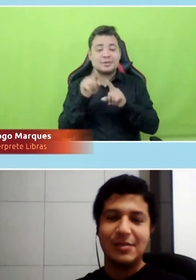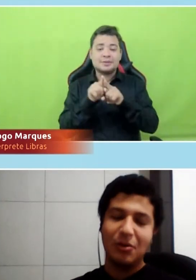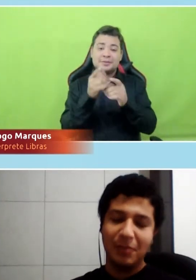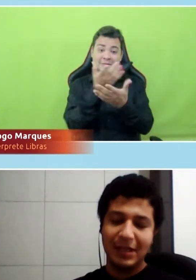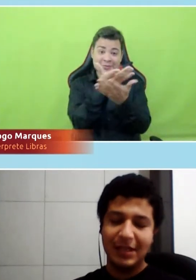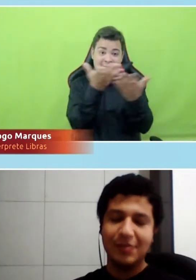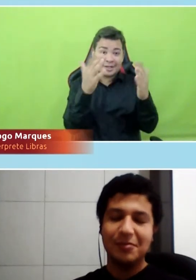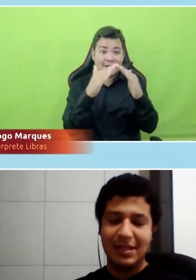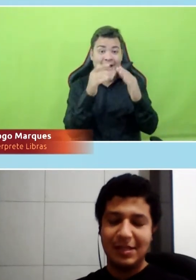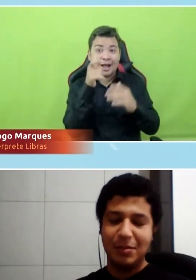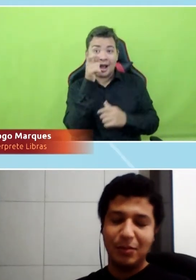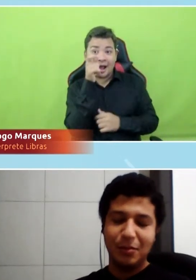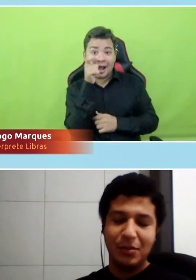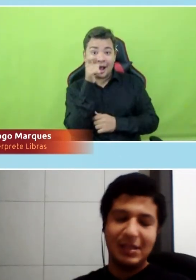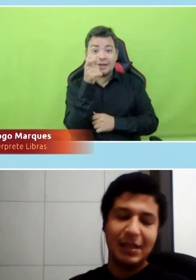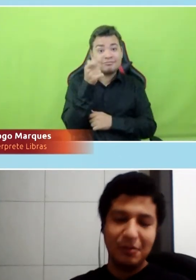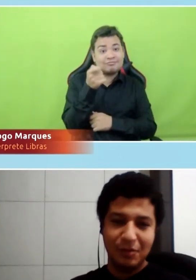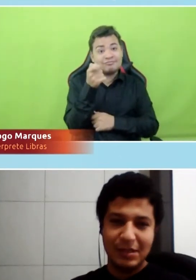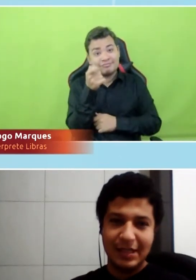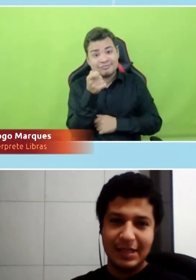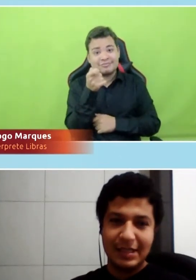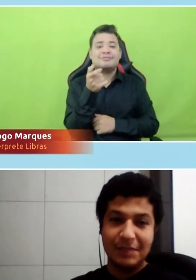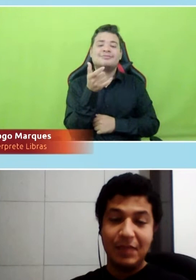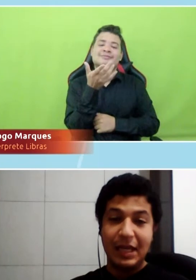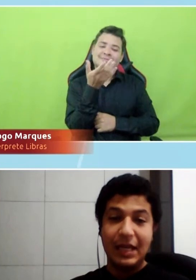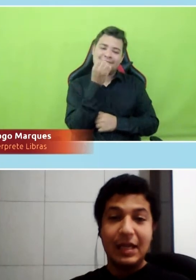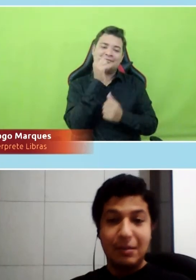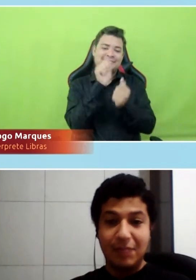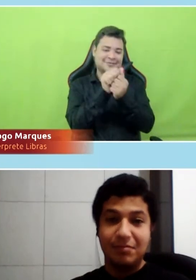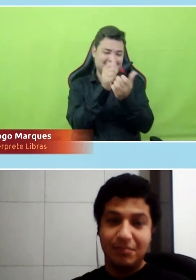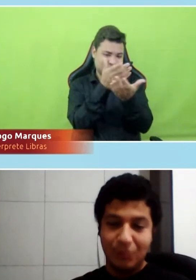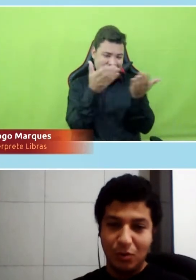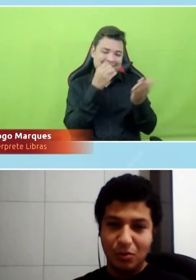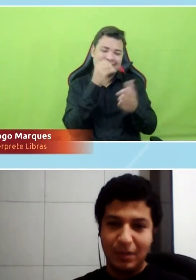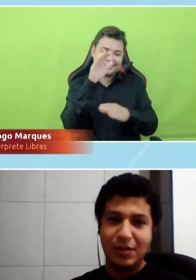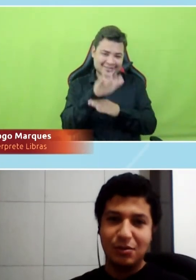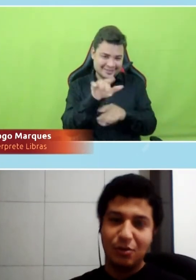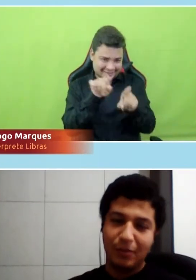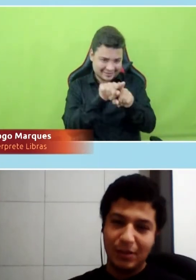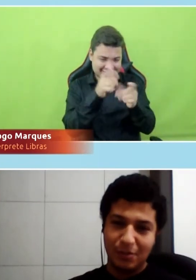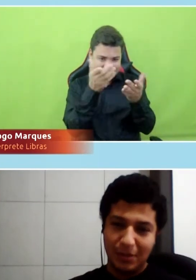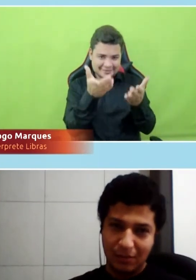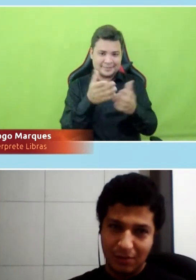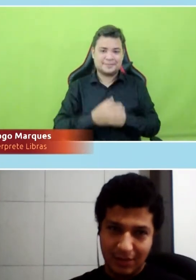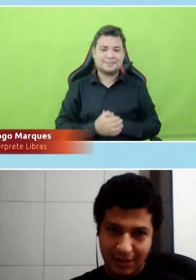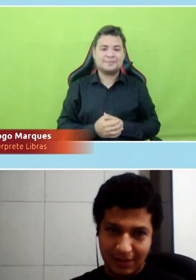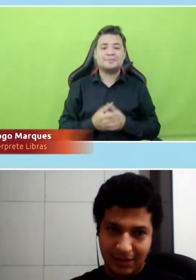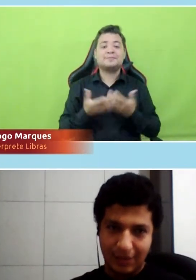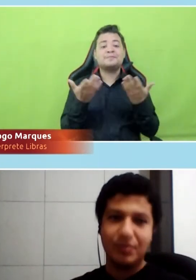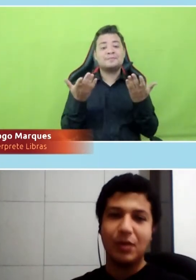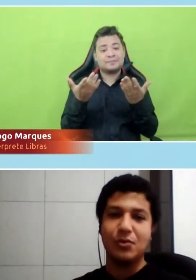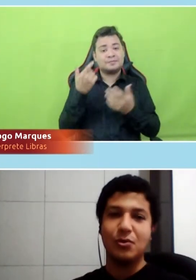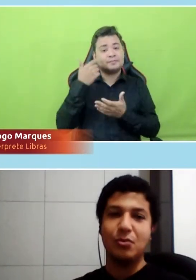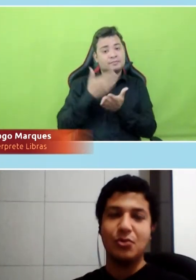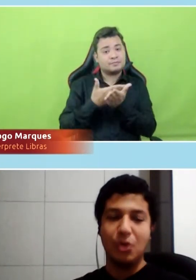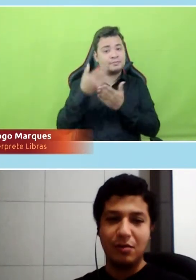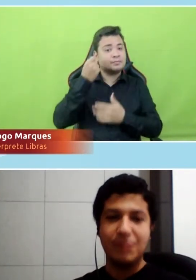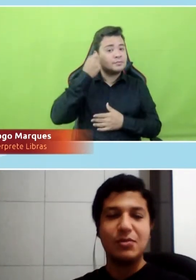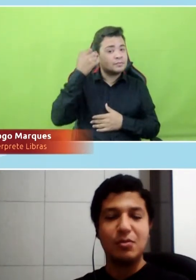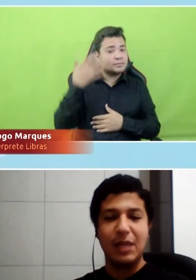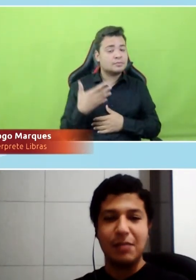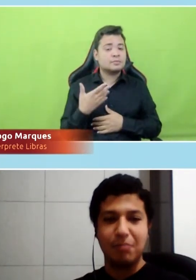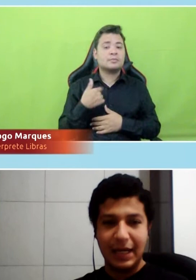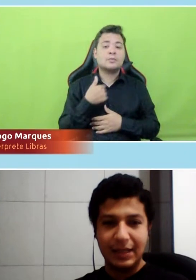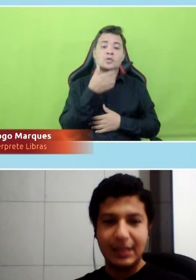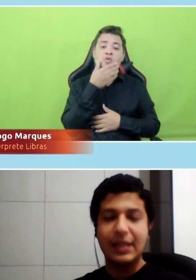nos acompanhando. É sempre muito bom estar aqui com vocês. Bem, como de praxe, começo pela minha autodescrição. Eu sou um jovem de